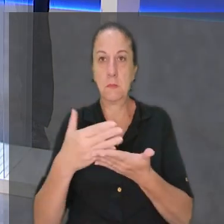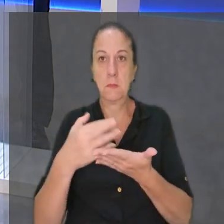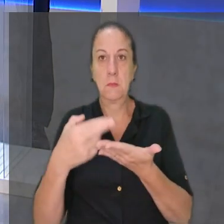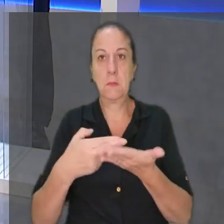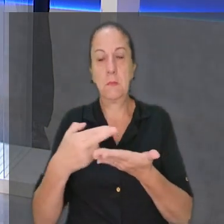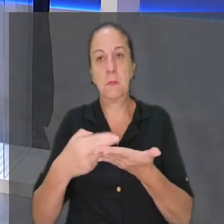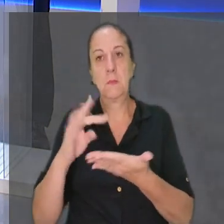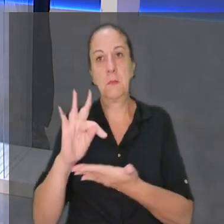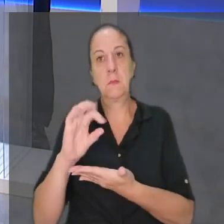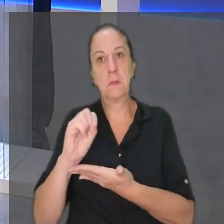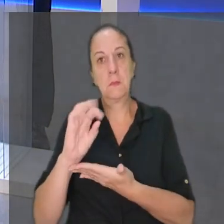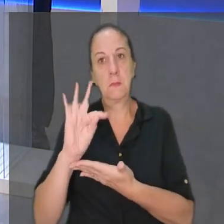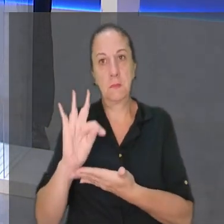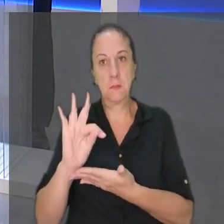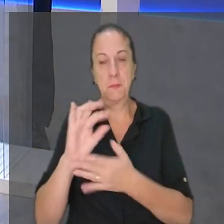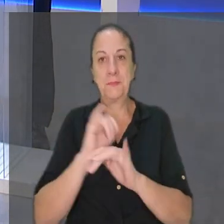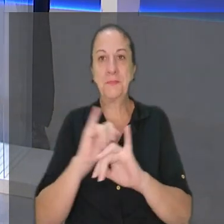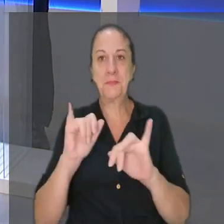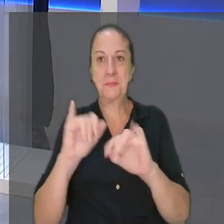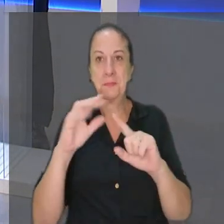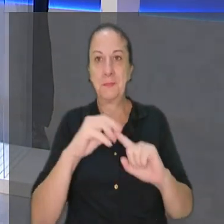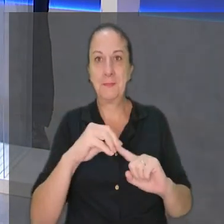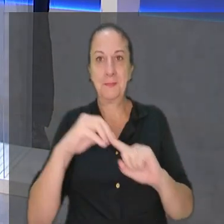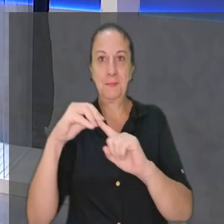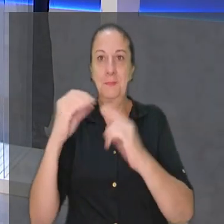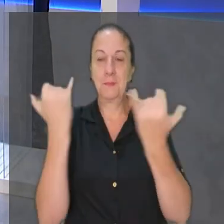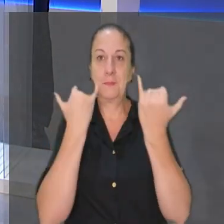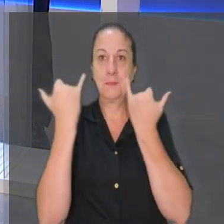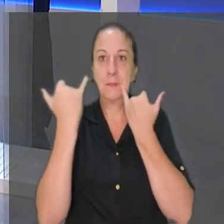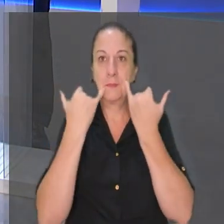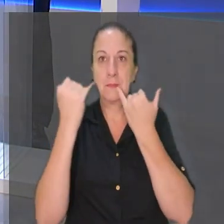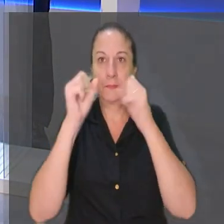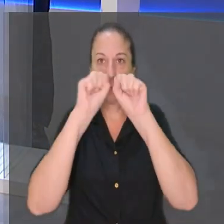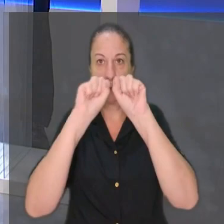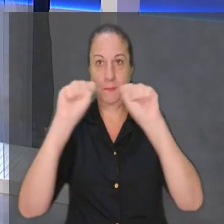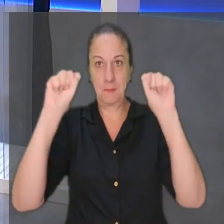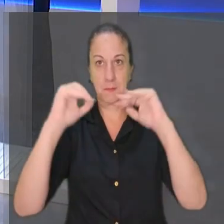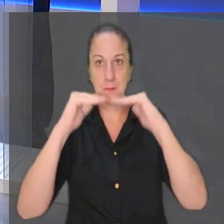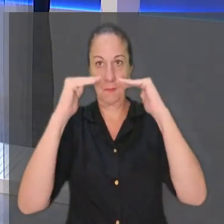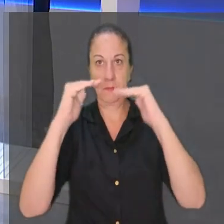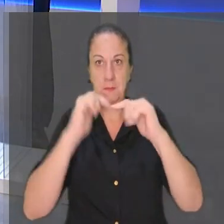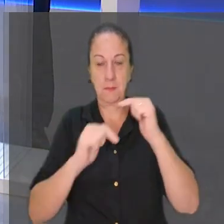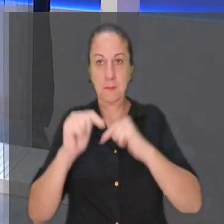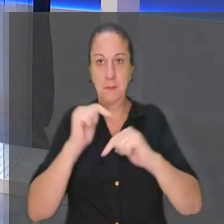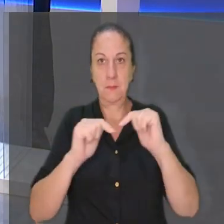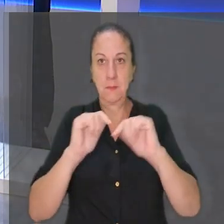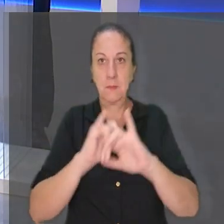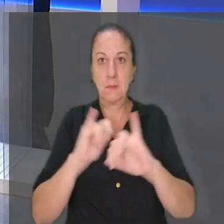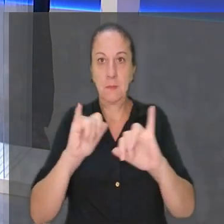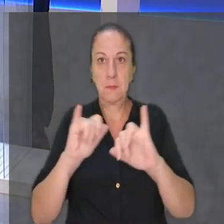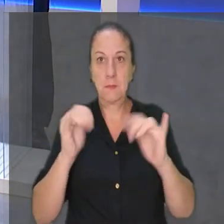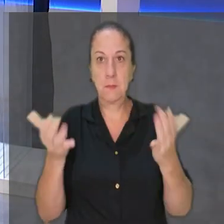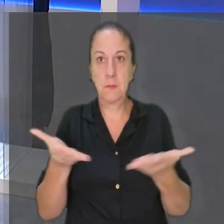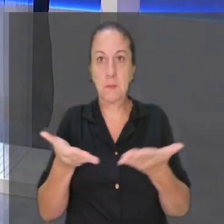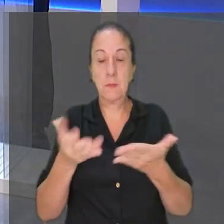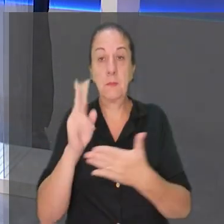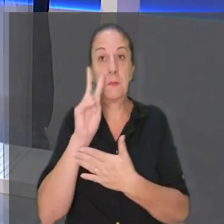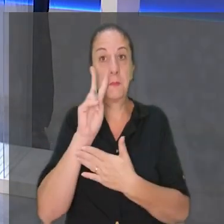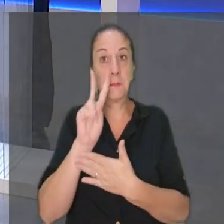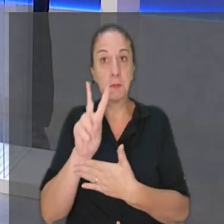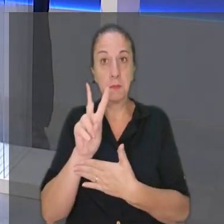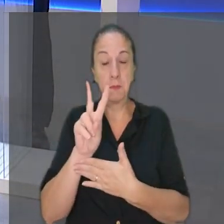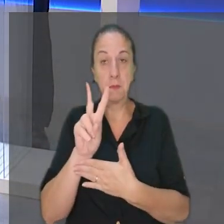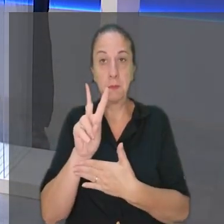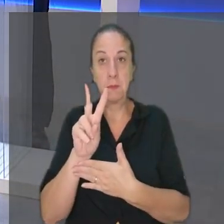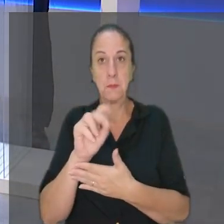Olá, está começando o Revista TST, o programa que traz as principais informações do Tribunal Superior do Trabalho. E no programa de